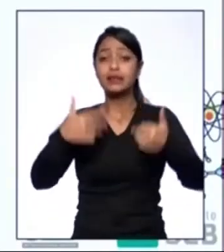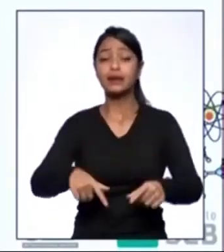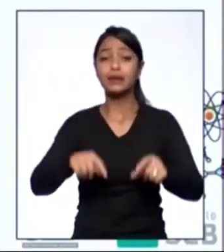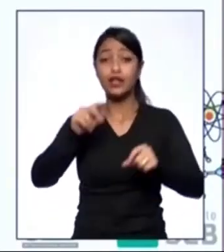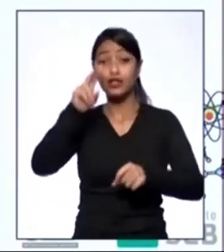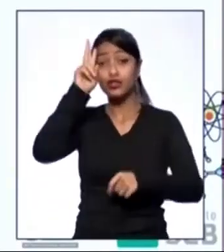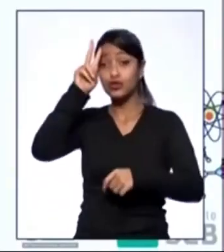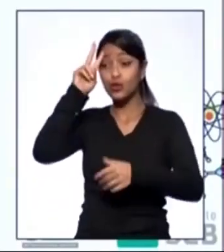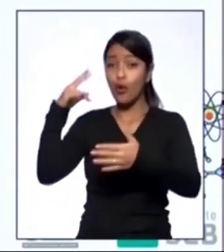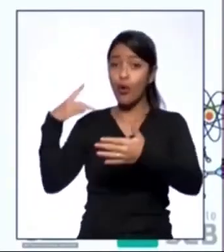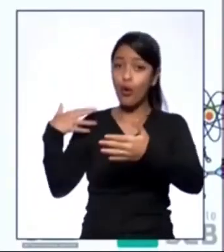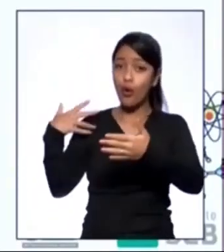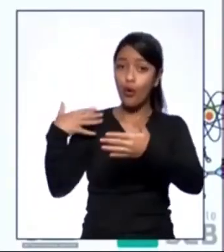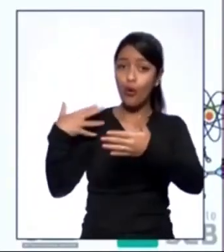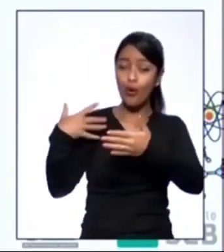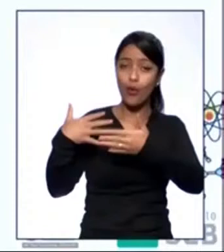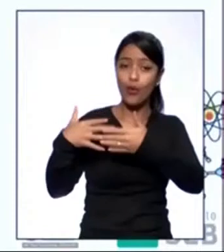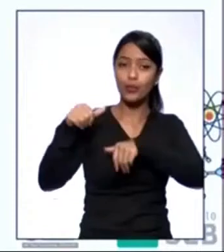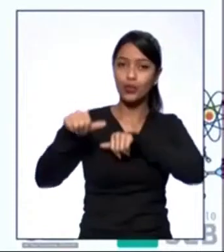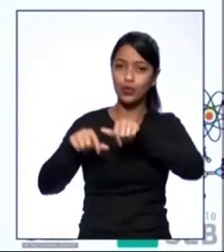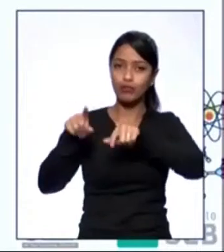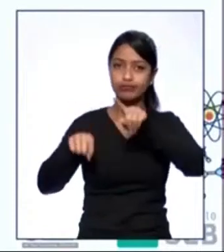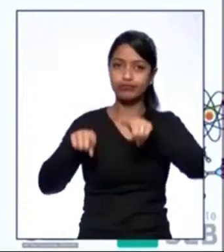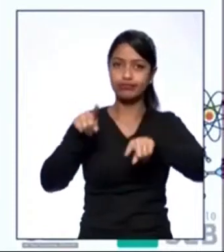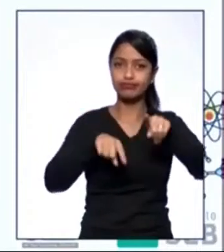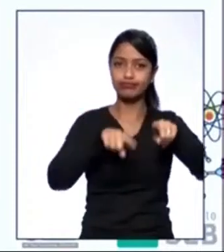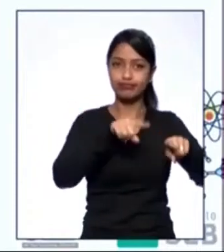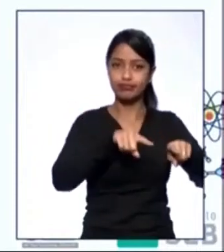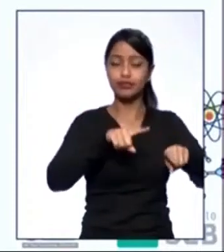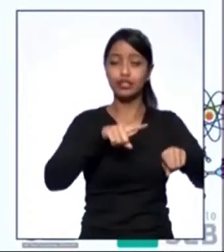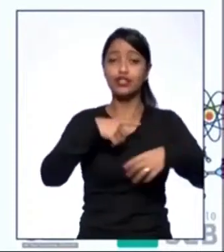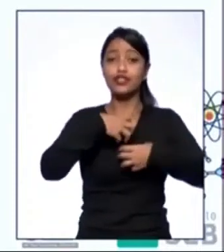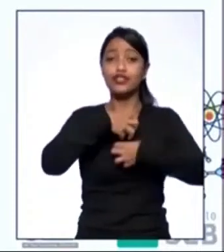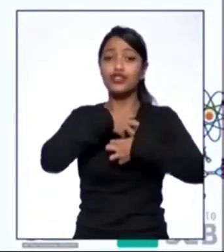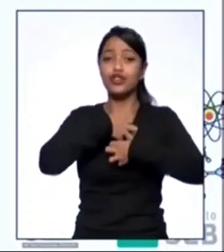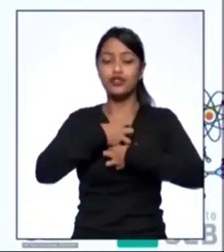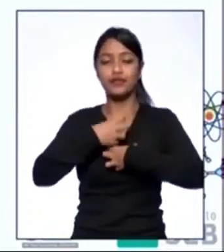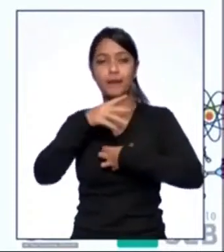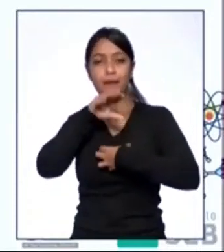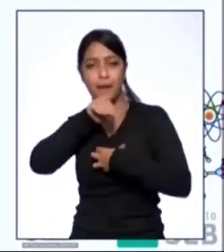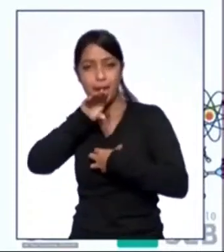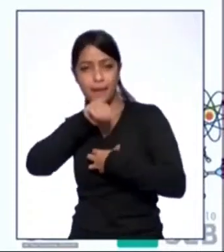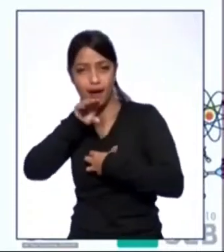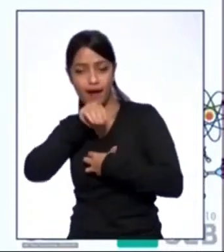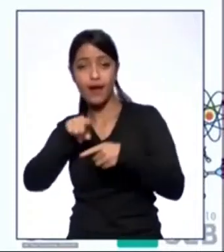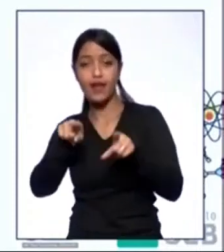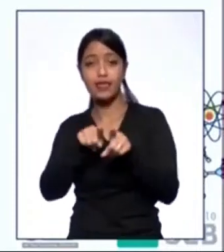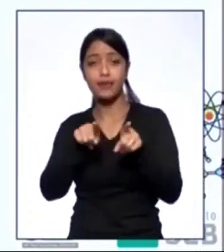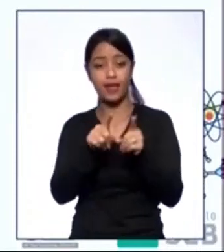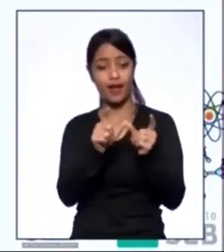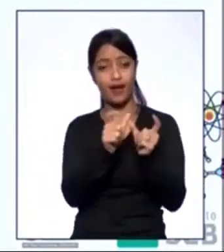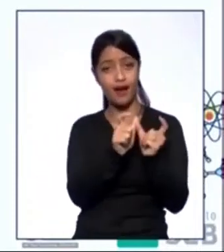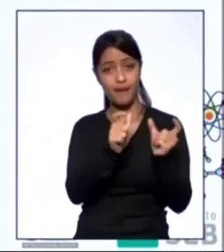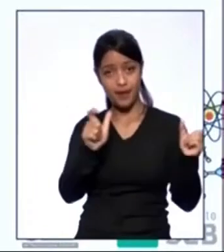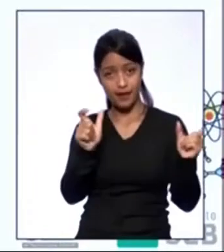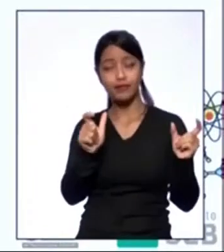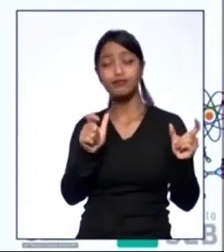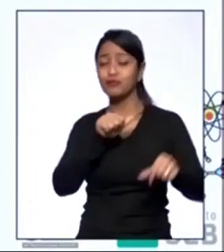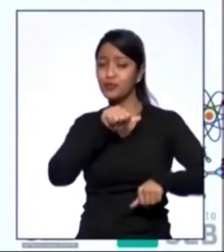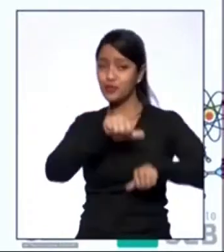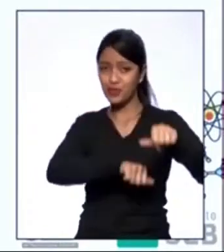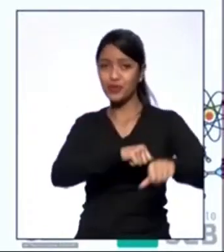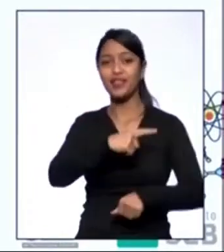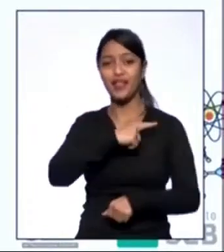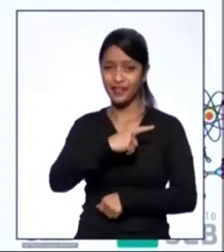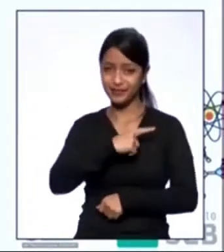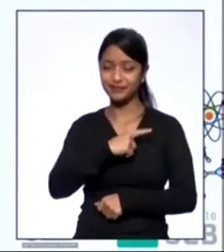coisas mudaram, né? Mudanças na forma como a gente fala, mudanças na reforma ortográfica, tá certo? Então, o